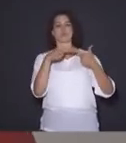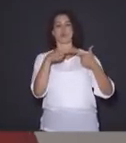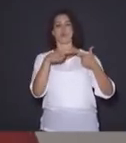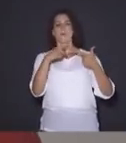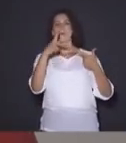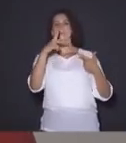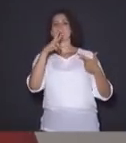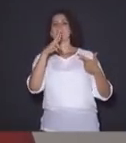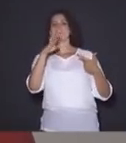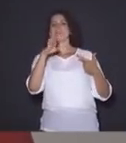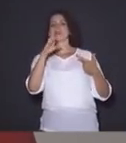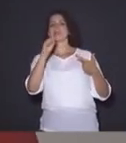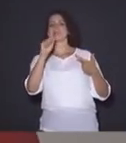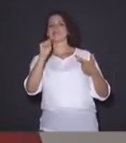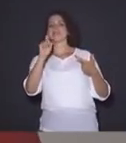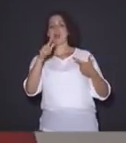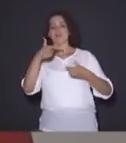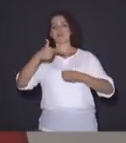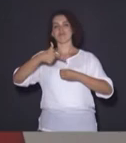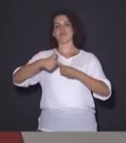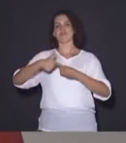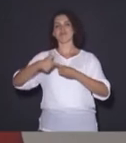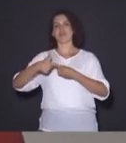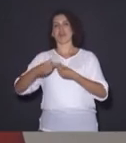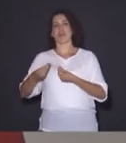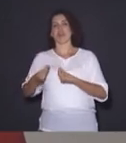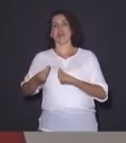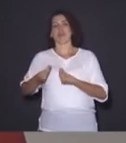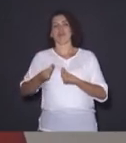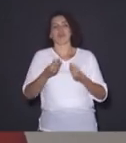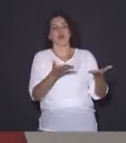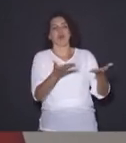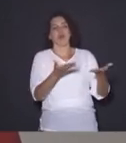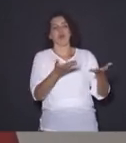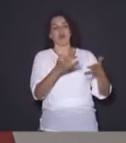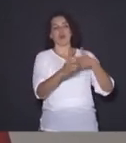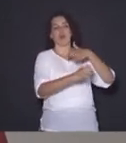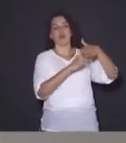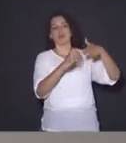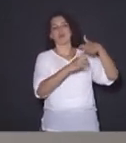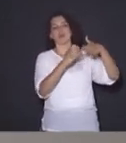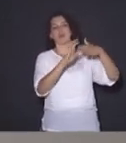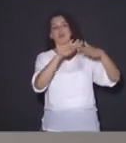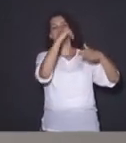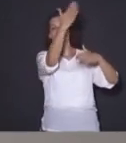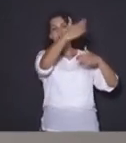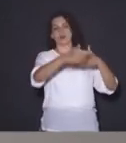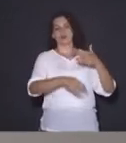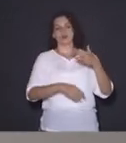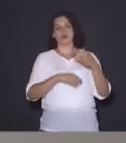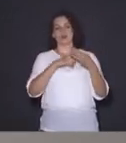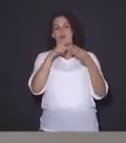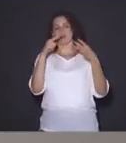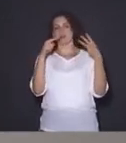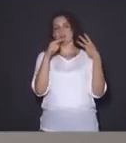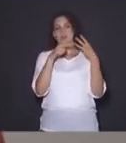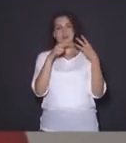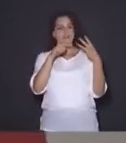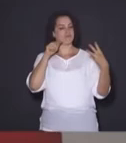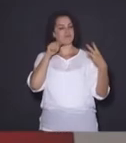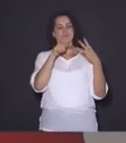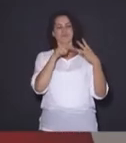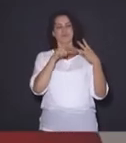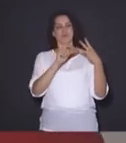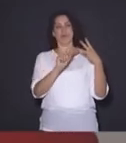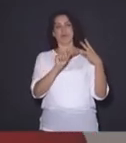para as empresas petrolíferas estrangeiras terceira agenda do golpe foi a mudança